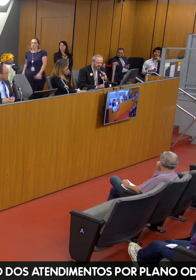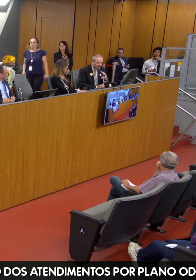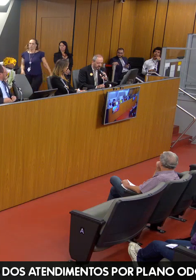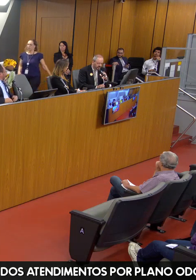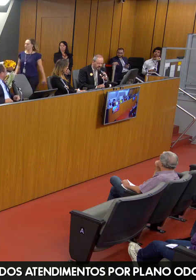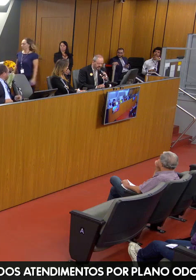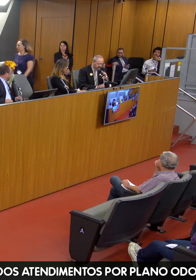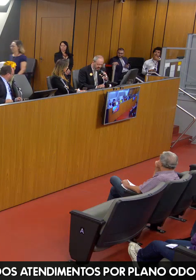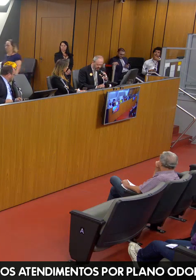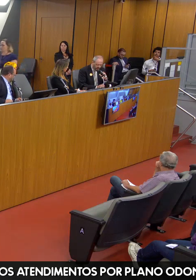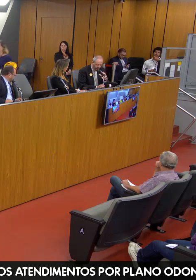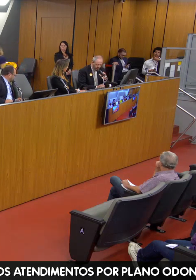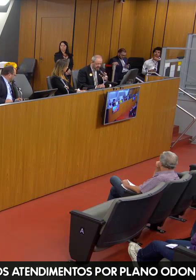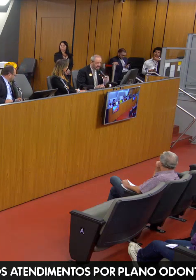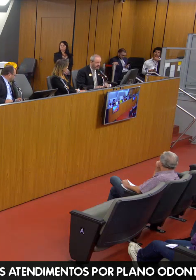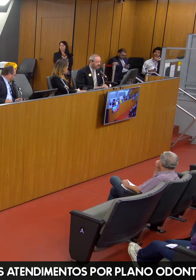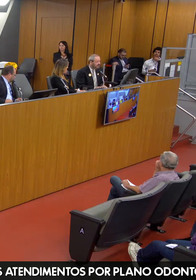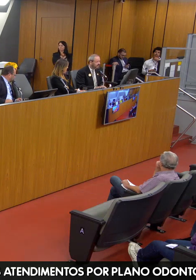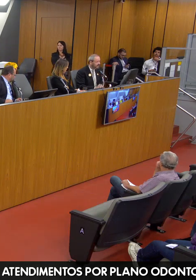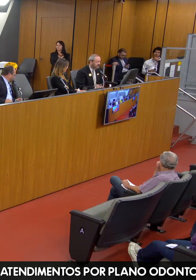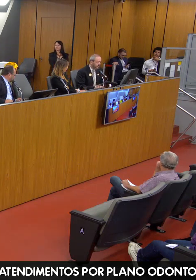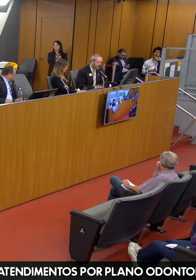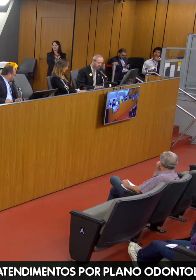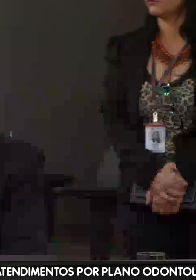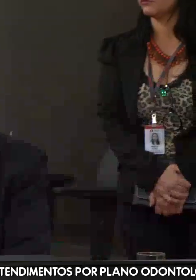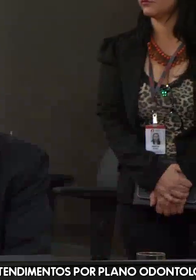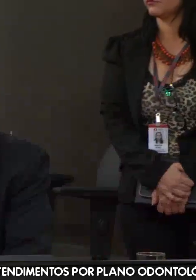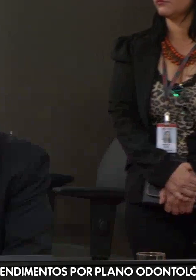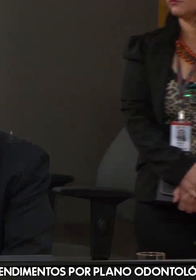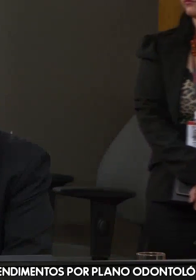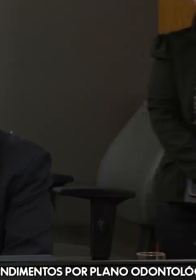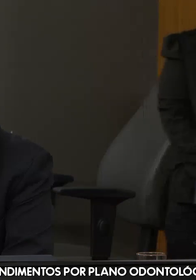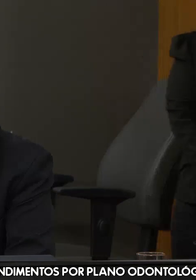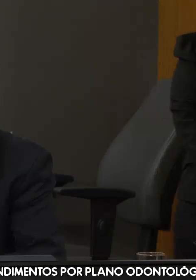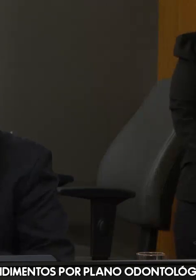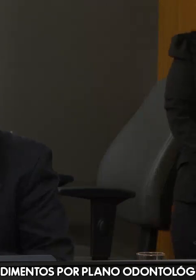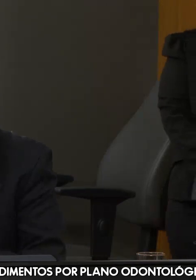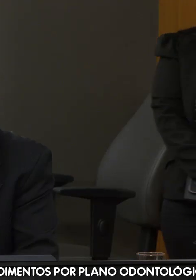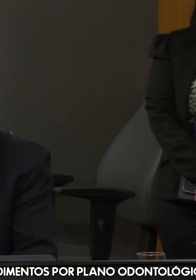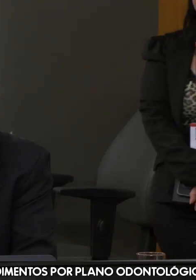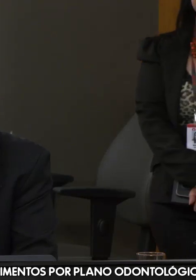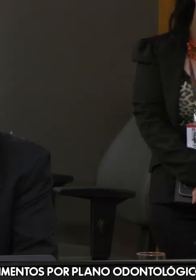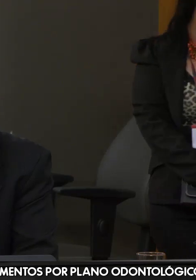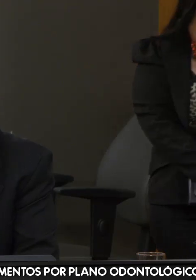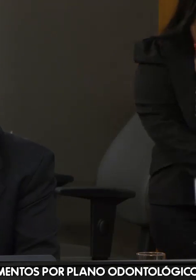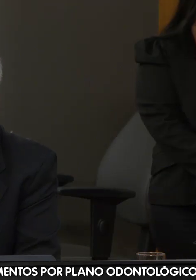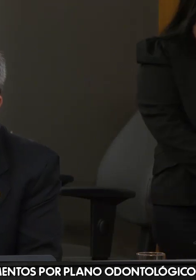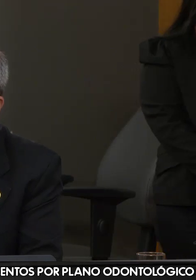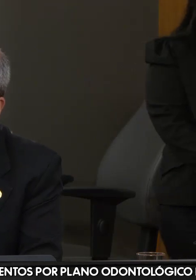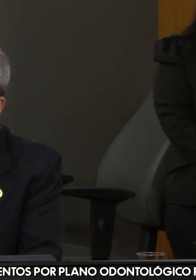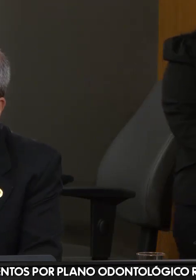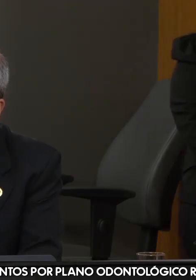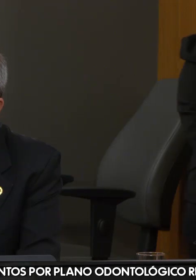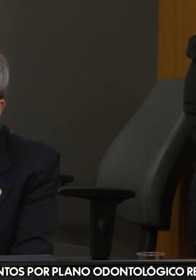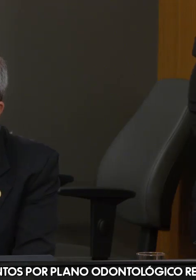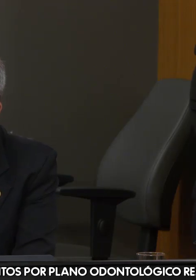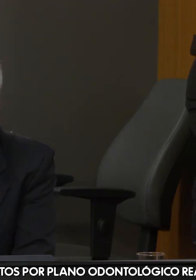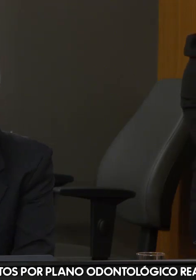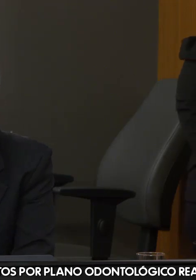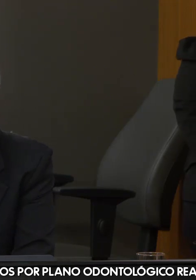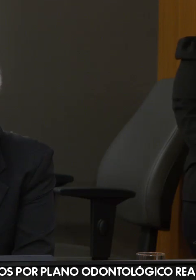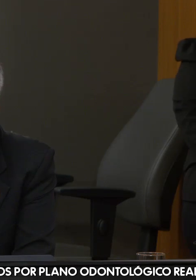todas as pessoas que aqui se encontram presentes e aos nossos espectadores que nos acompanham pela TV Assembleia